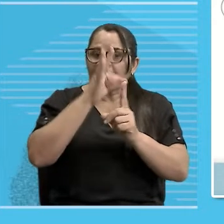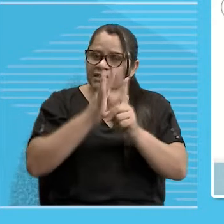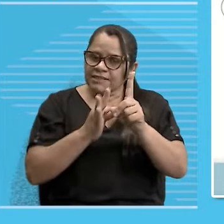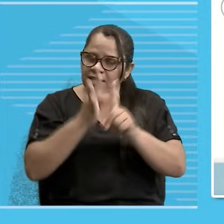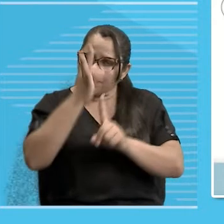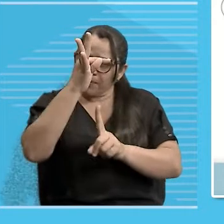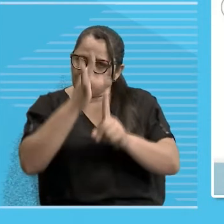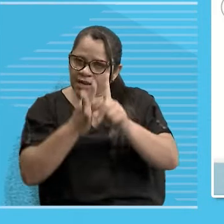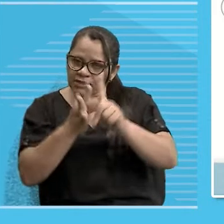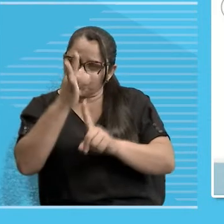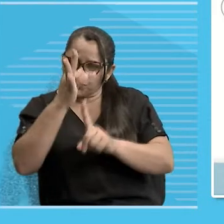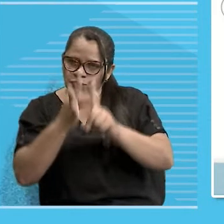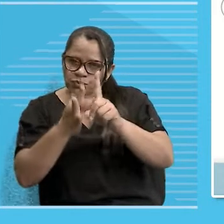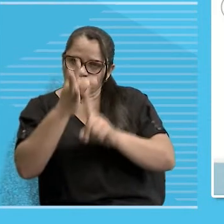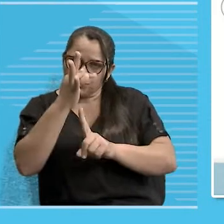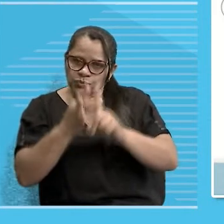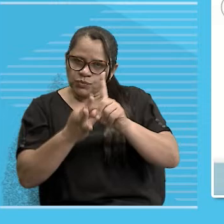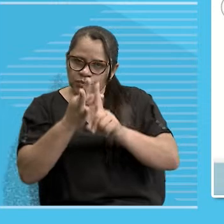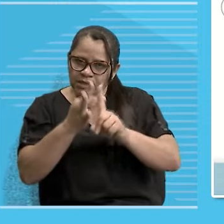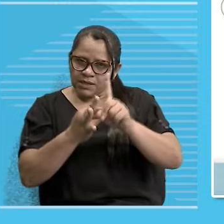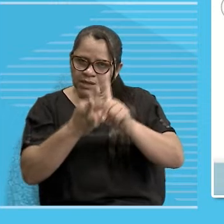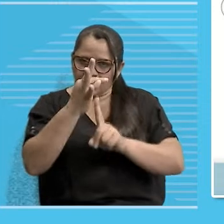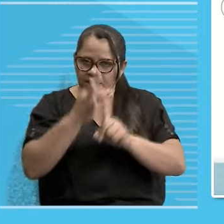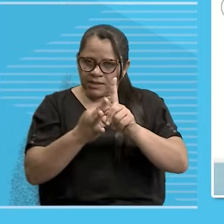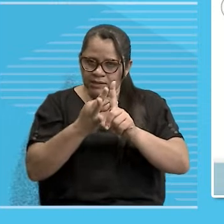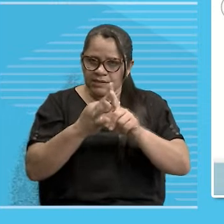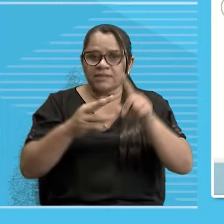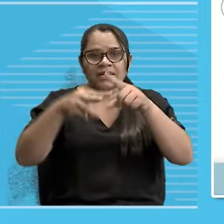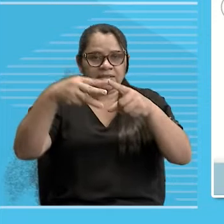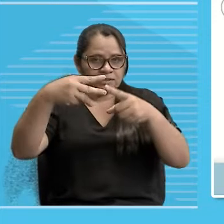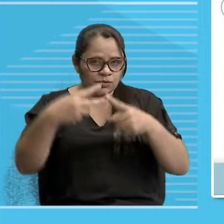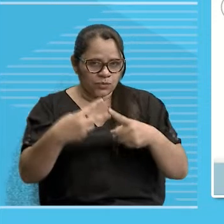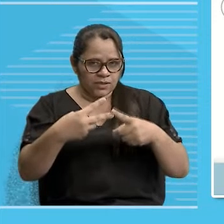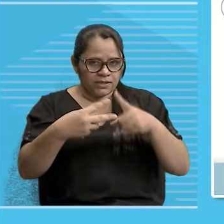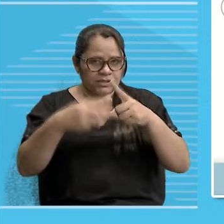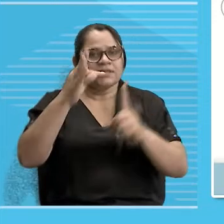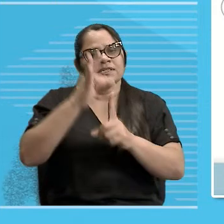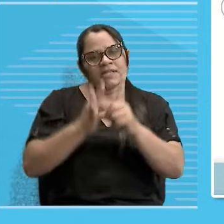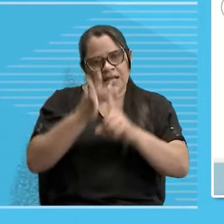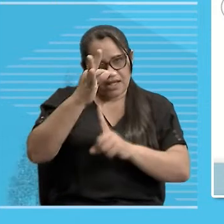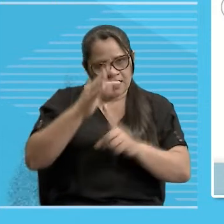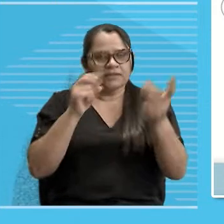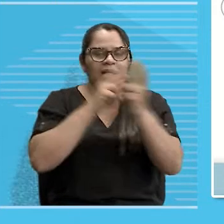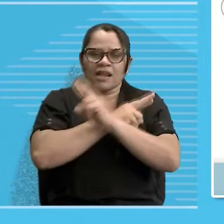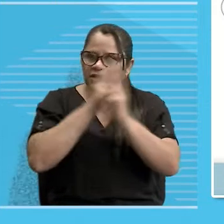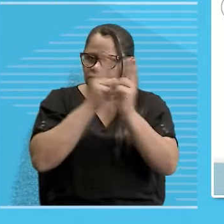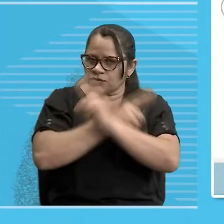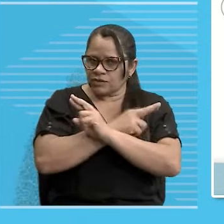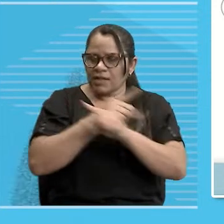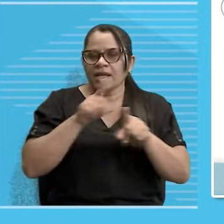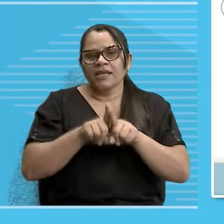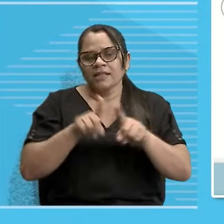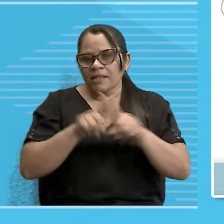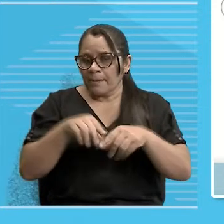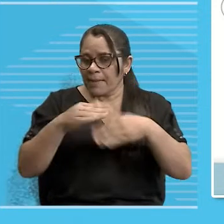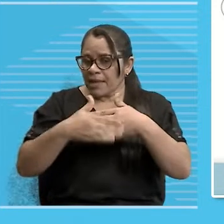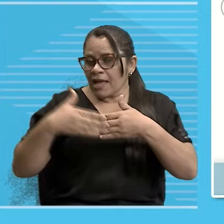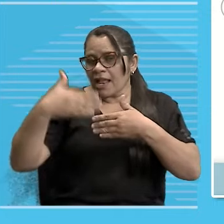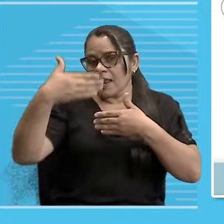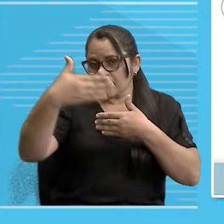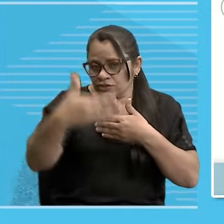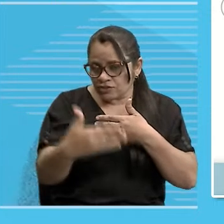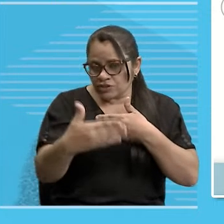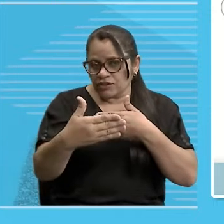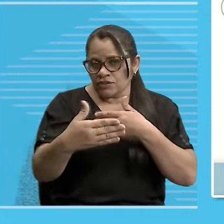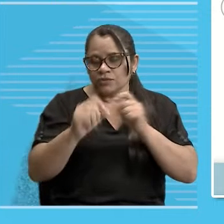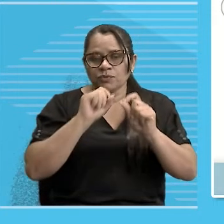temperaturas das escalas Celsius e Kelvin, e, além disso, galerinha de